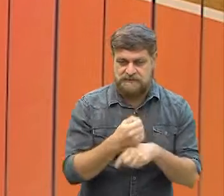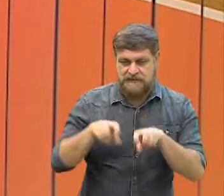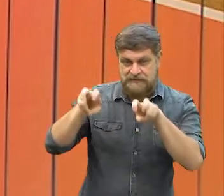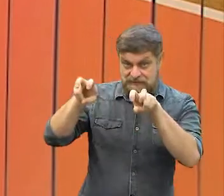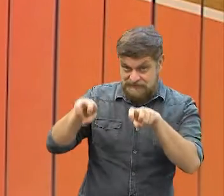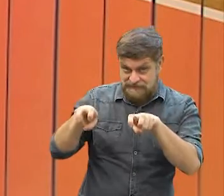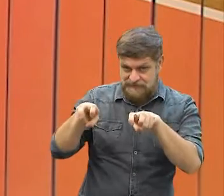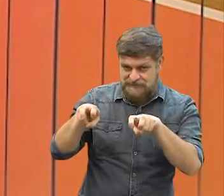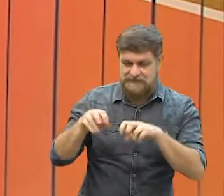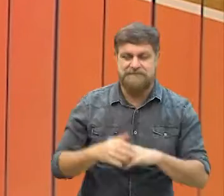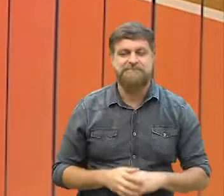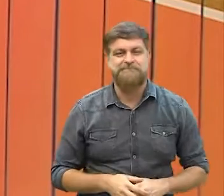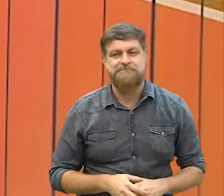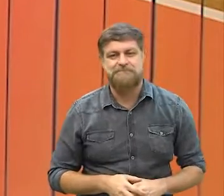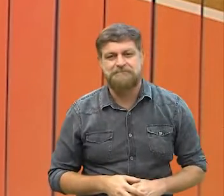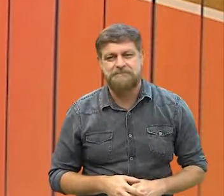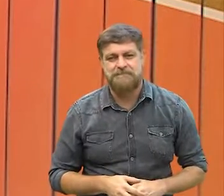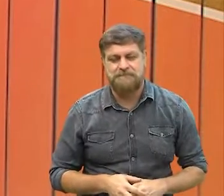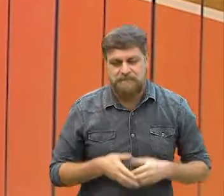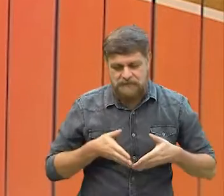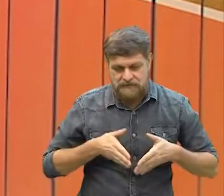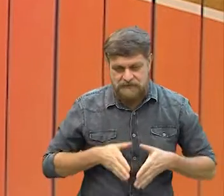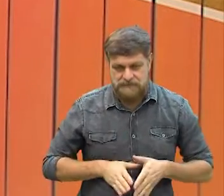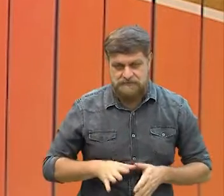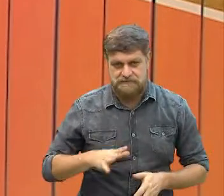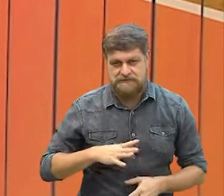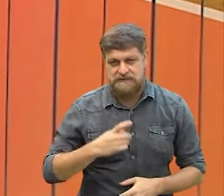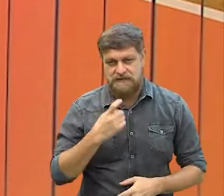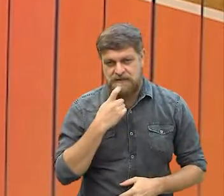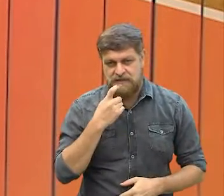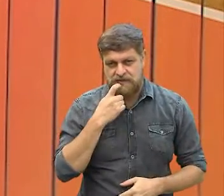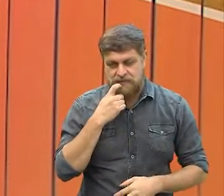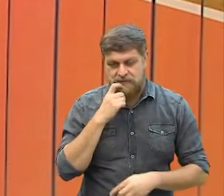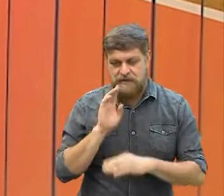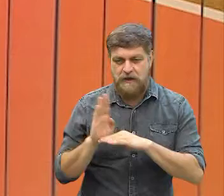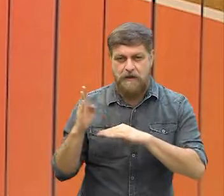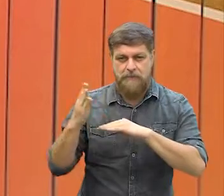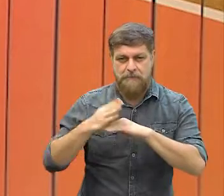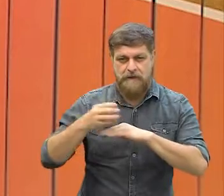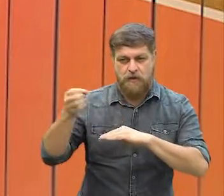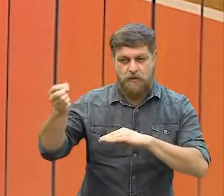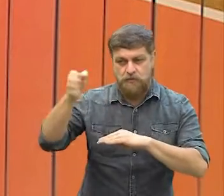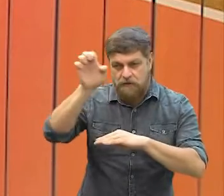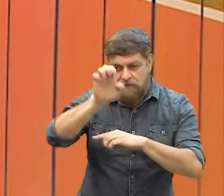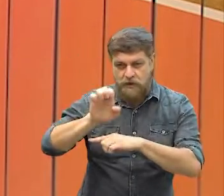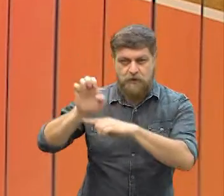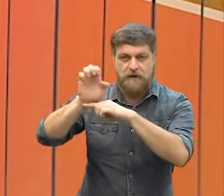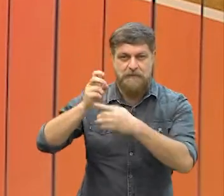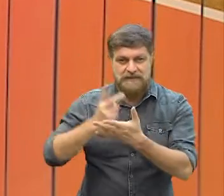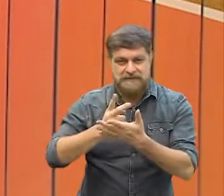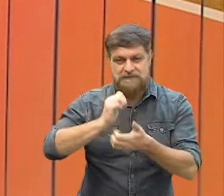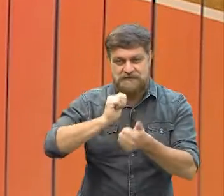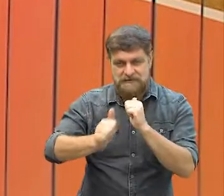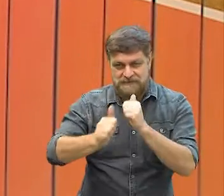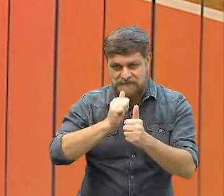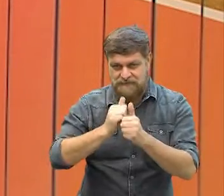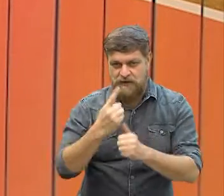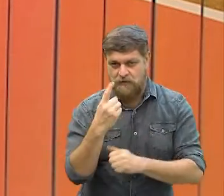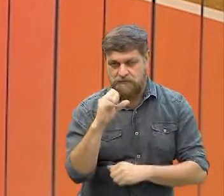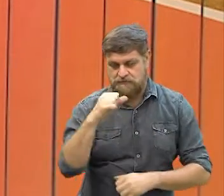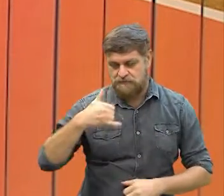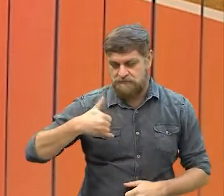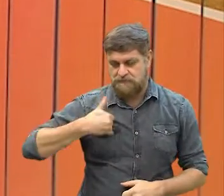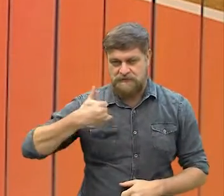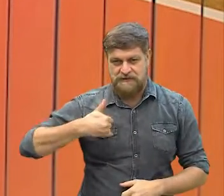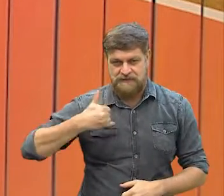dirigindo neste momento. Bom, nasceu em Campinas, morou no Nova Europa, sempre jogou futebol. Aos 18